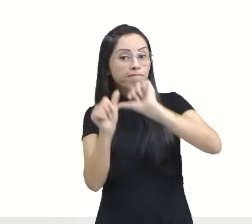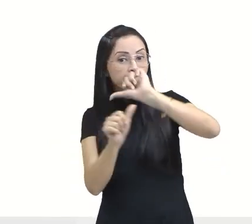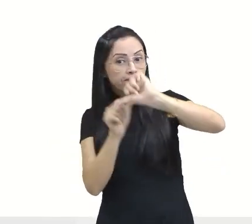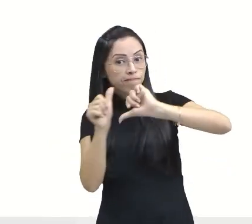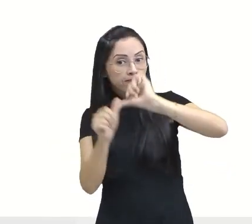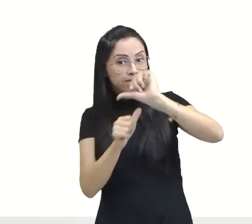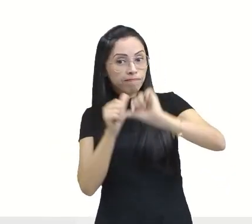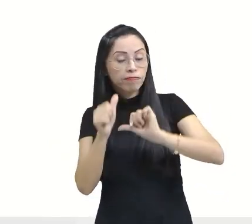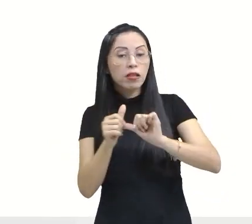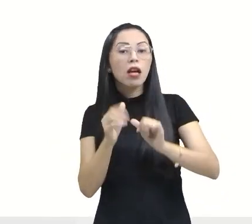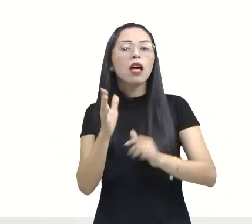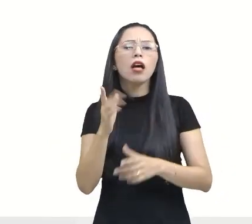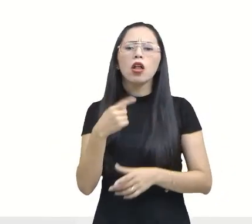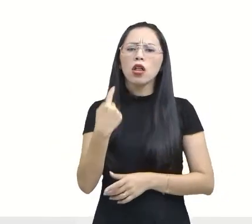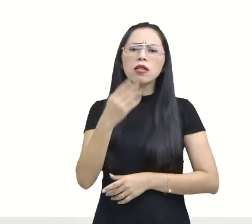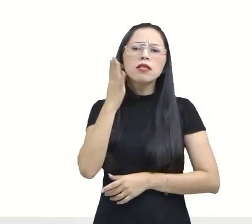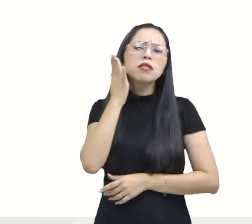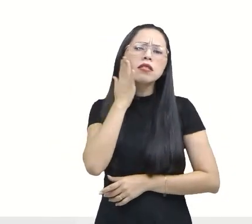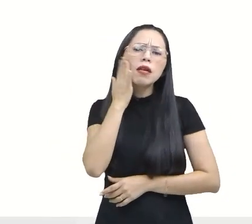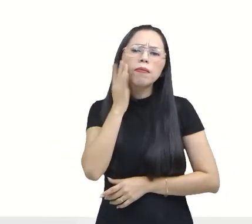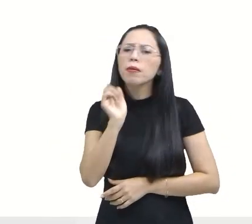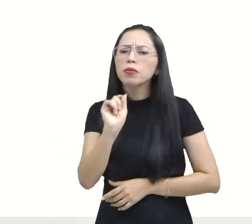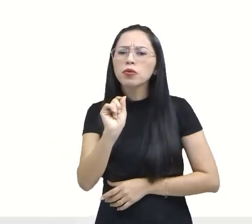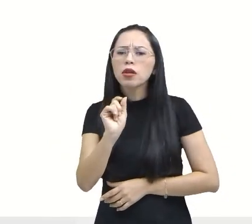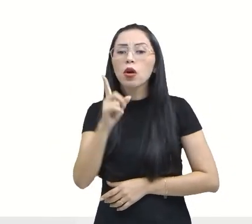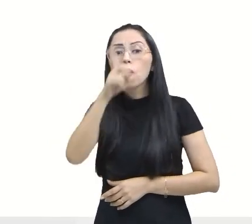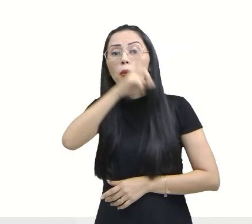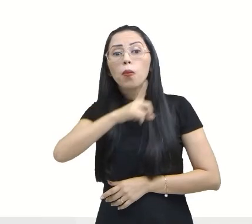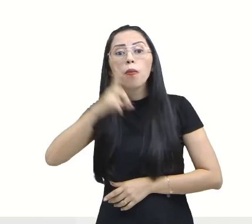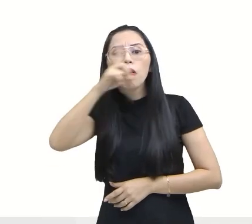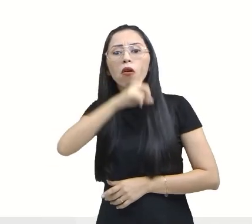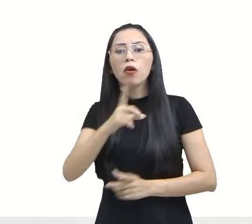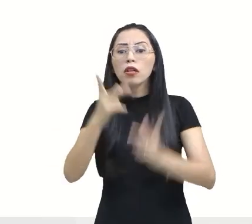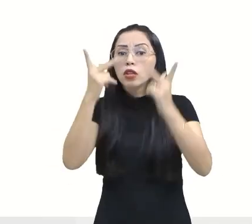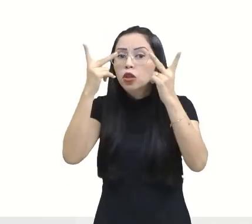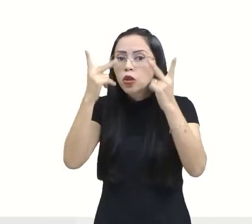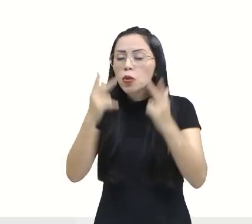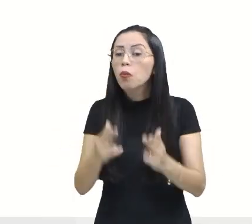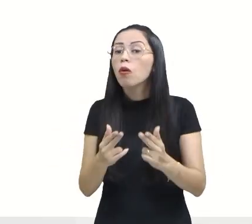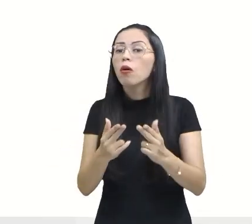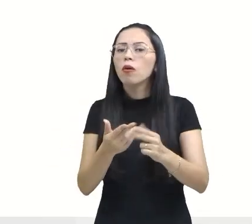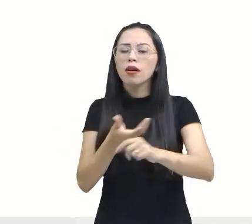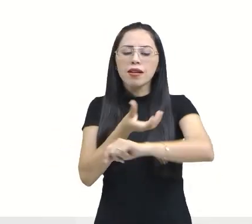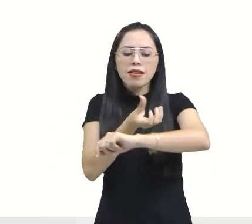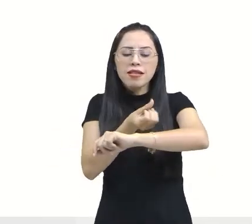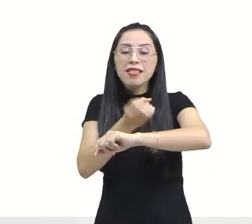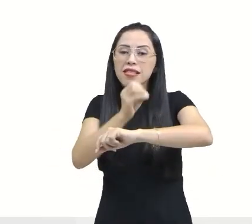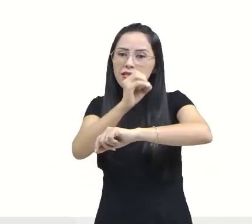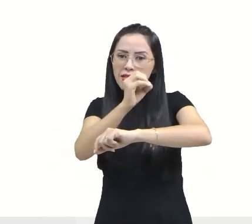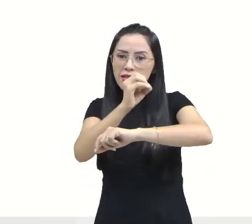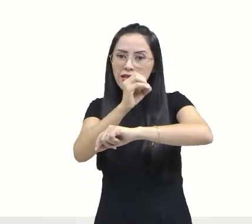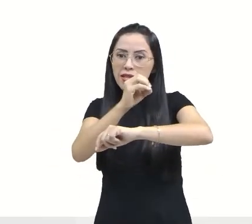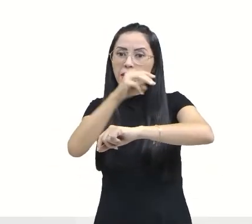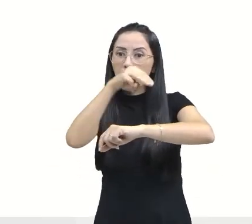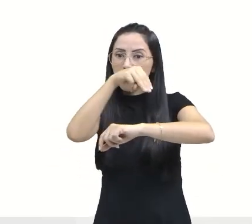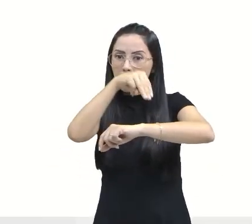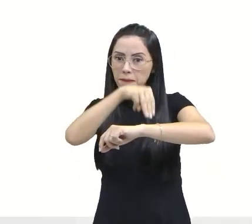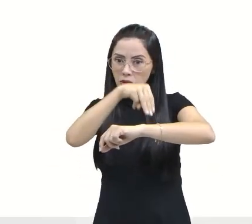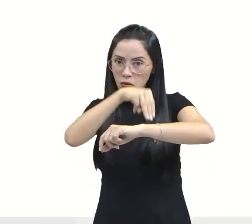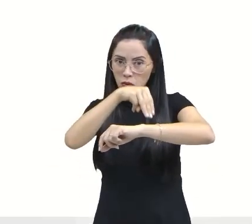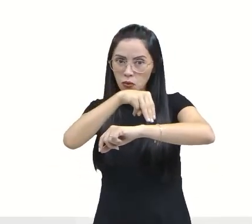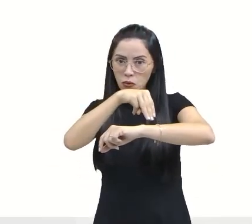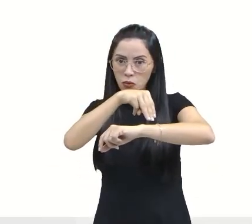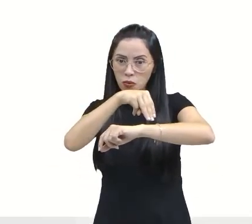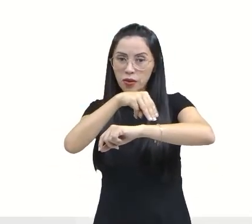que nós sabemos? Que 1 hora é o equivalente a quanto? 60 minutos.